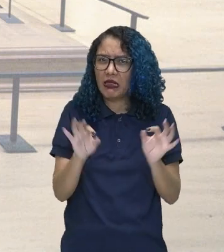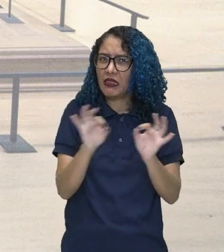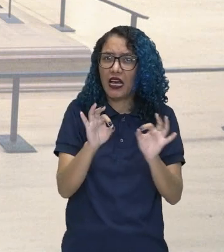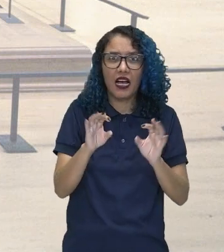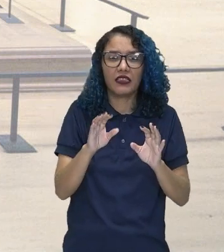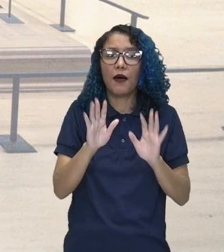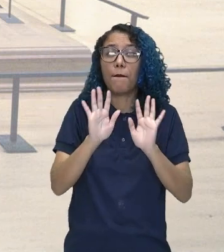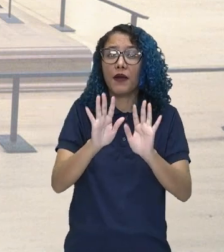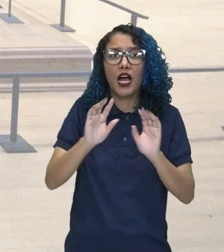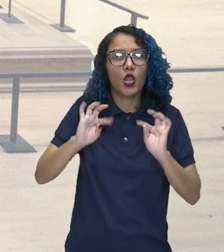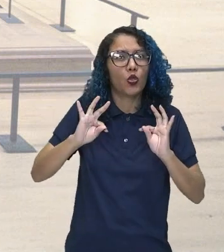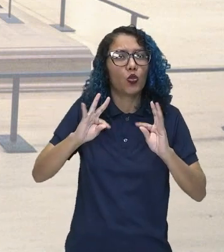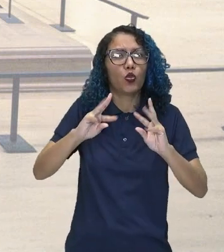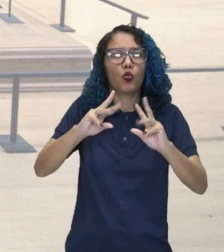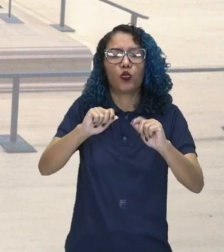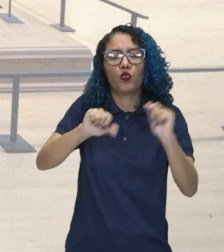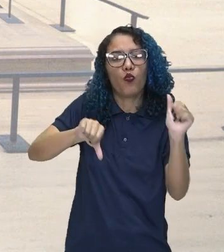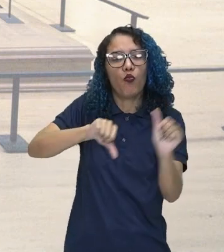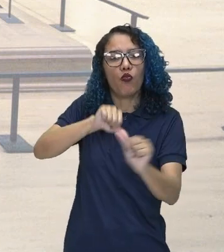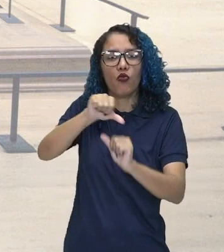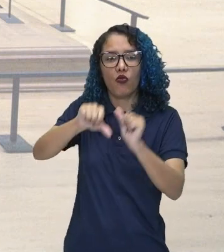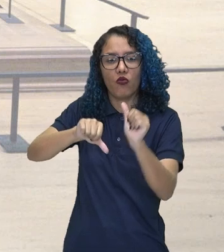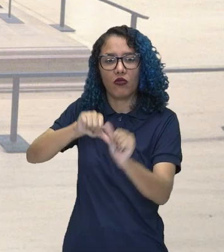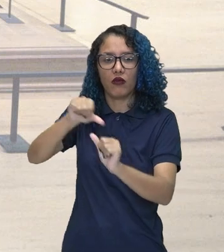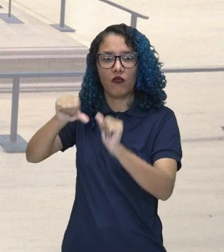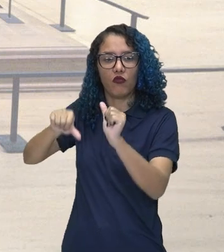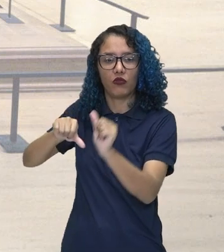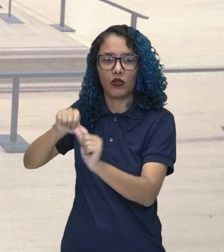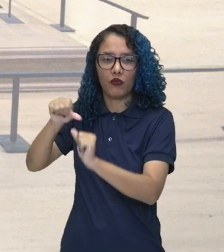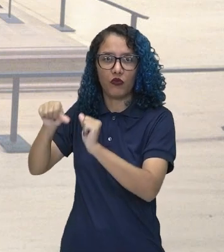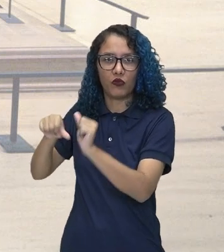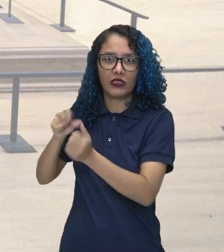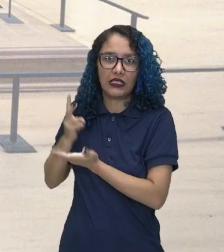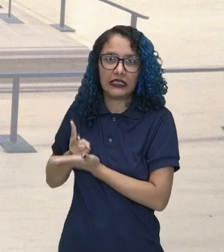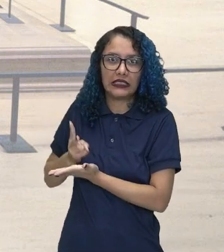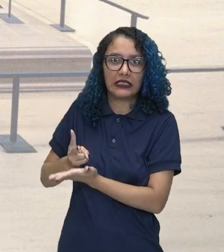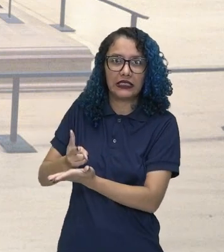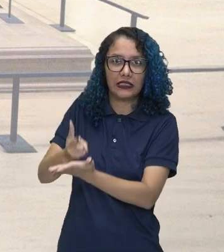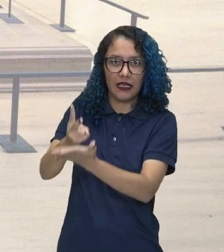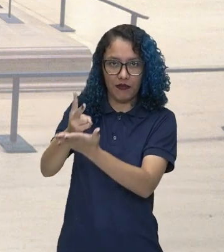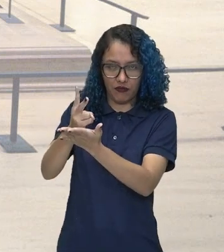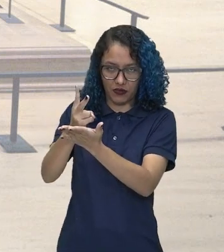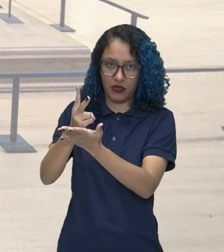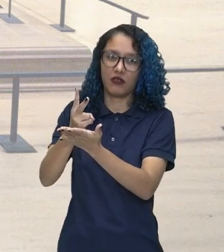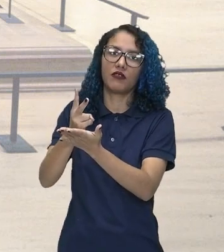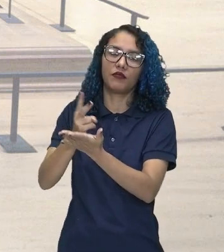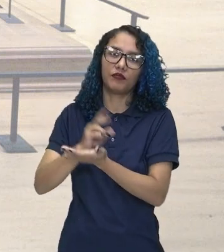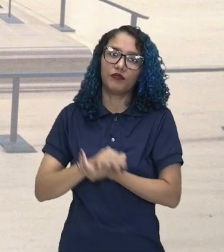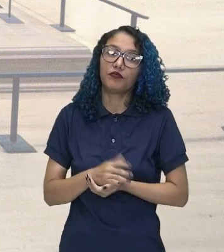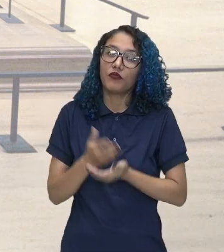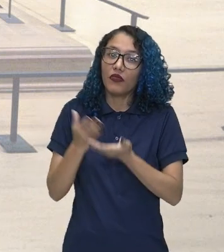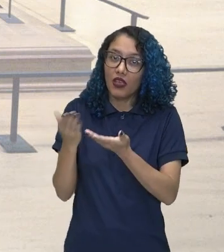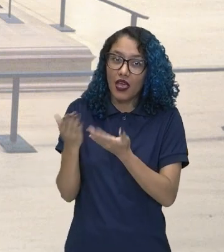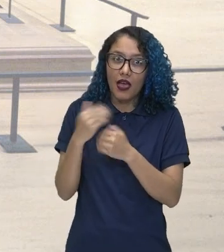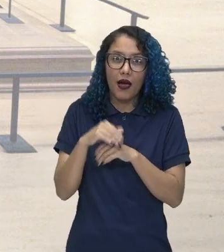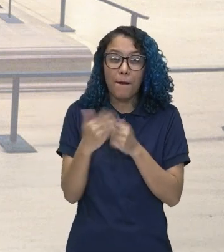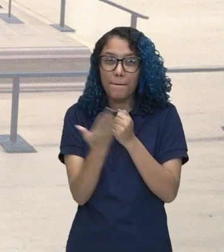transforma. Esse é um princípio fundamental da sua lei, que tem o seu